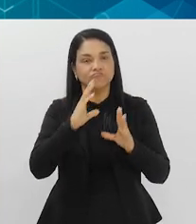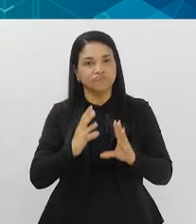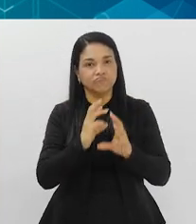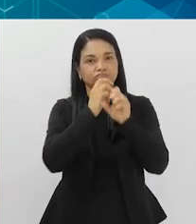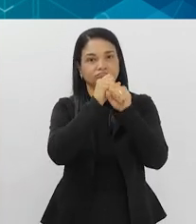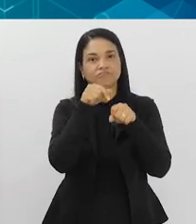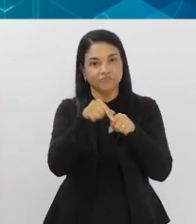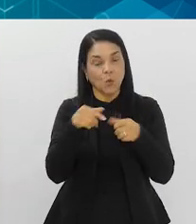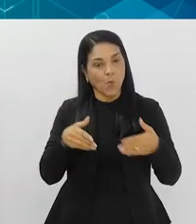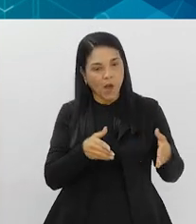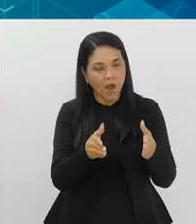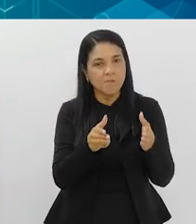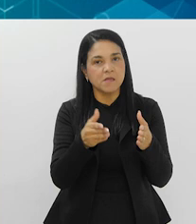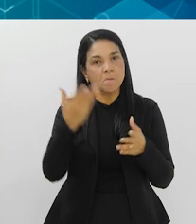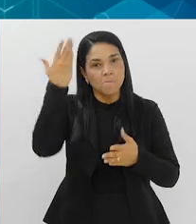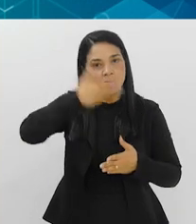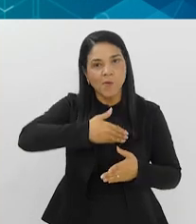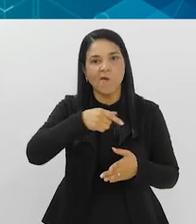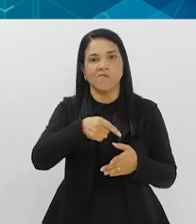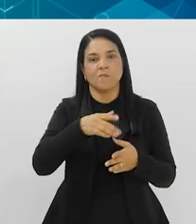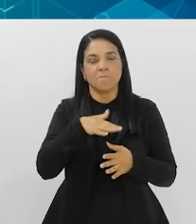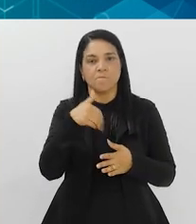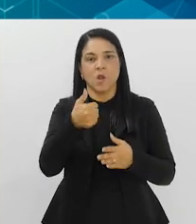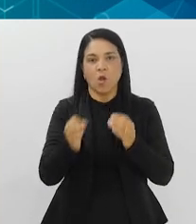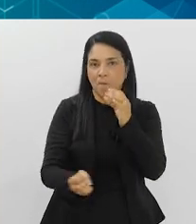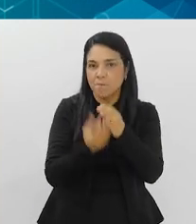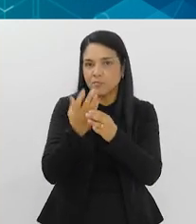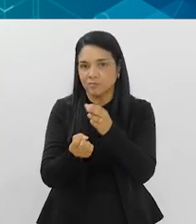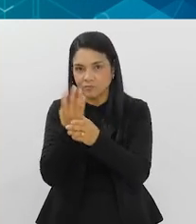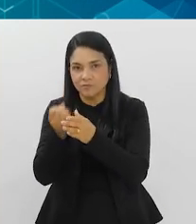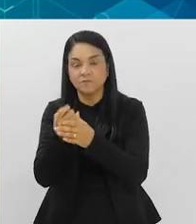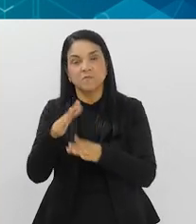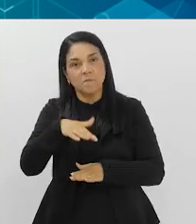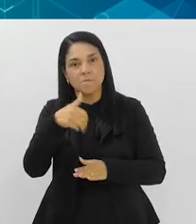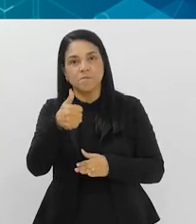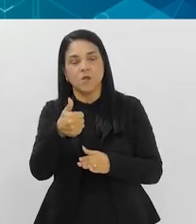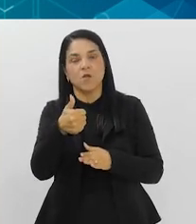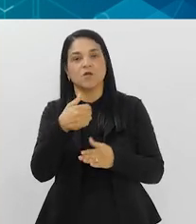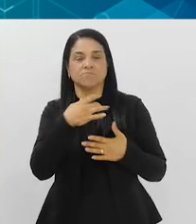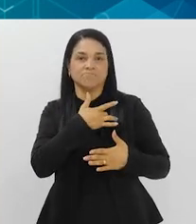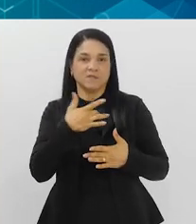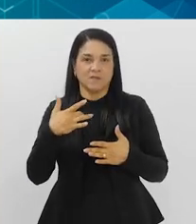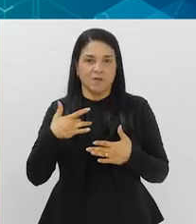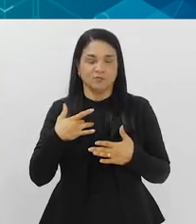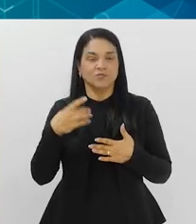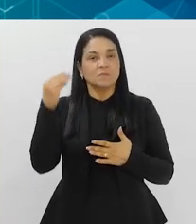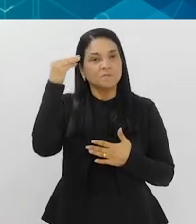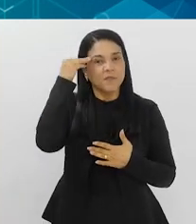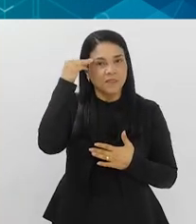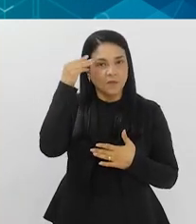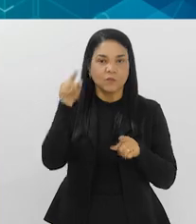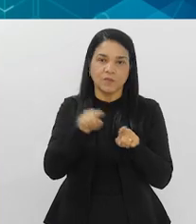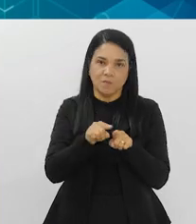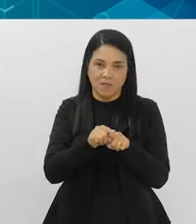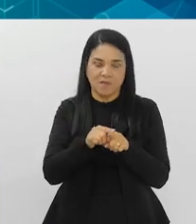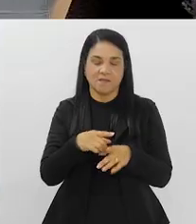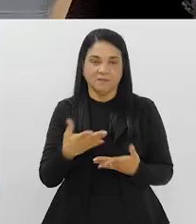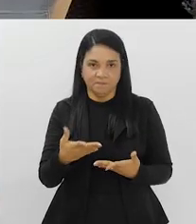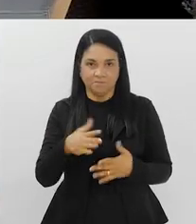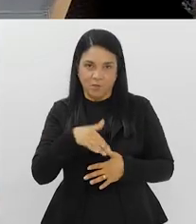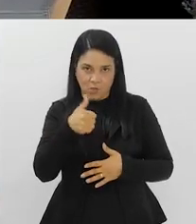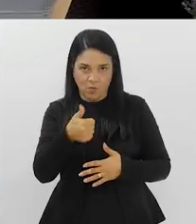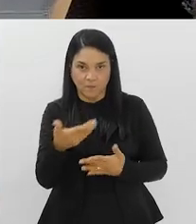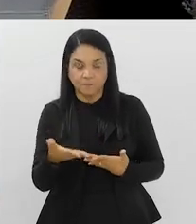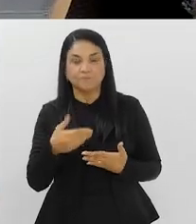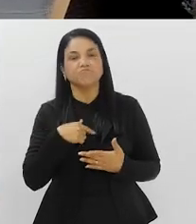consegue criar também para realmente mostrar que é um caminho possível para a melhoria de produtividade e para a melhoria de bem-estar e saúde mental de todos.